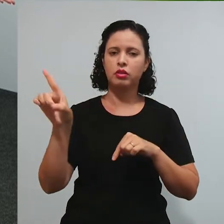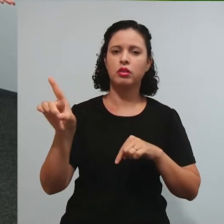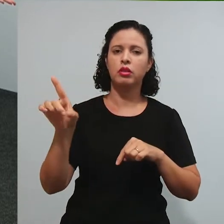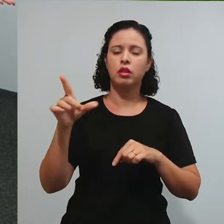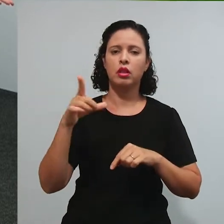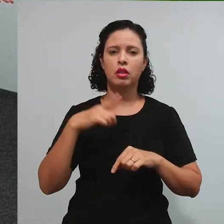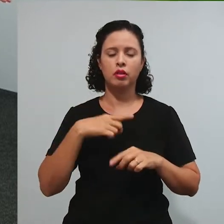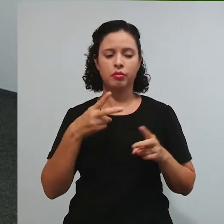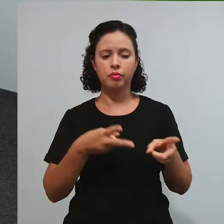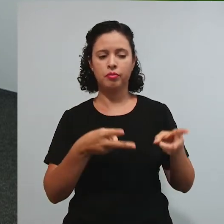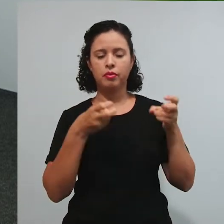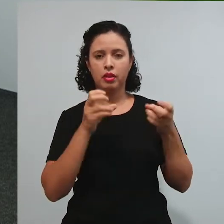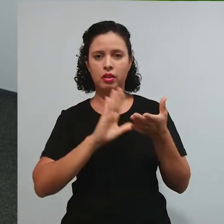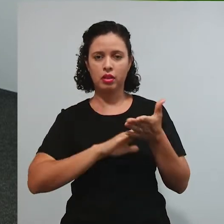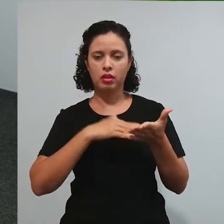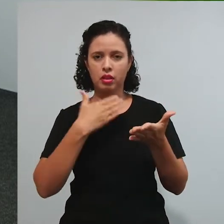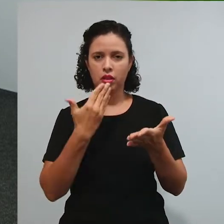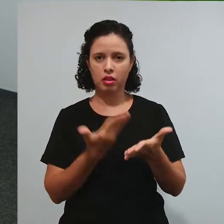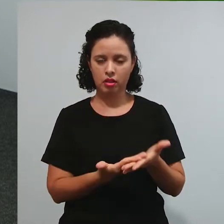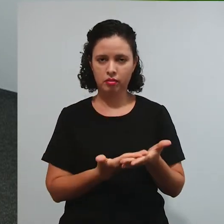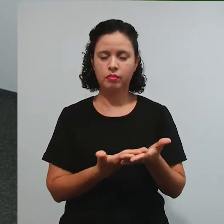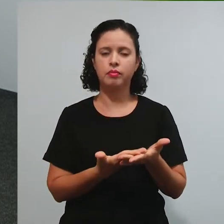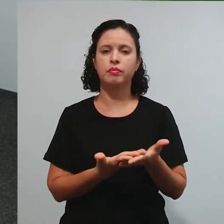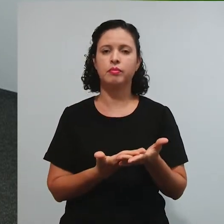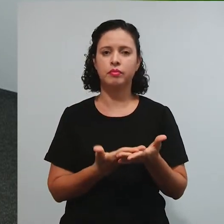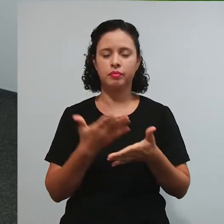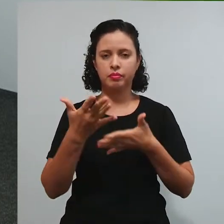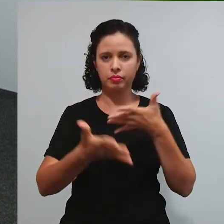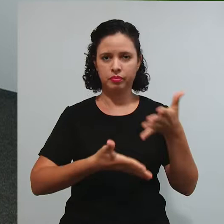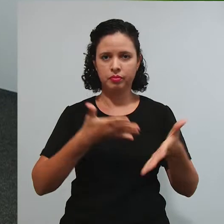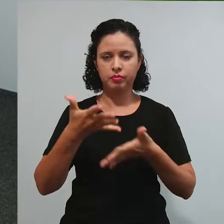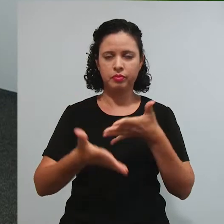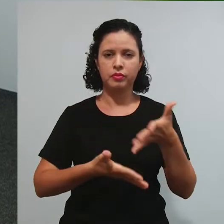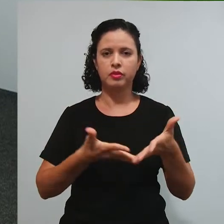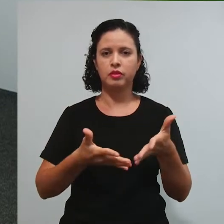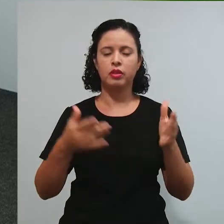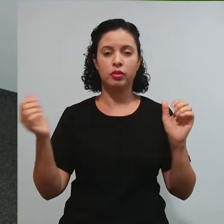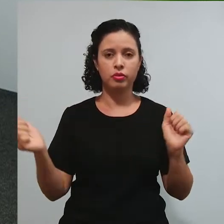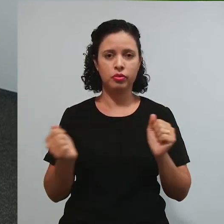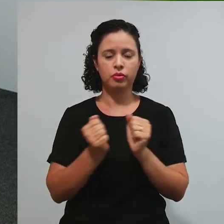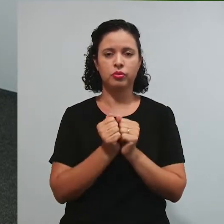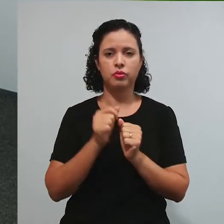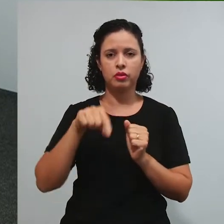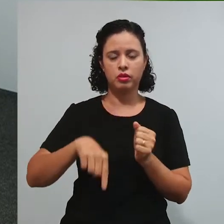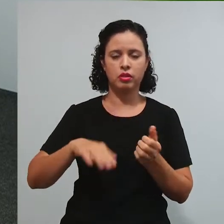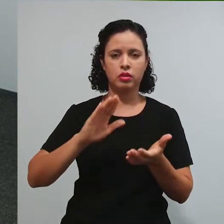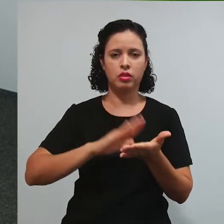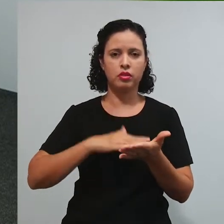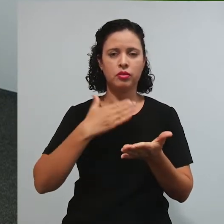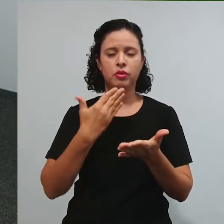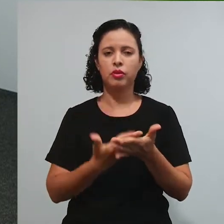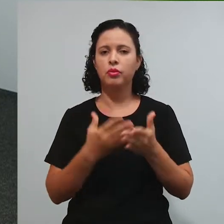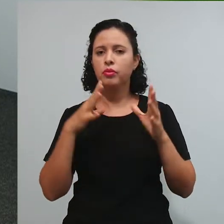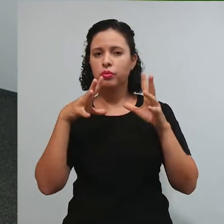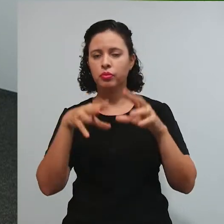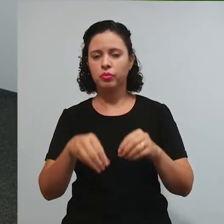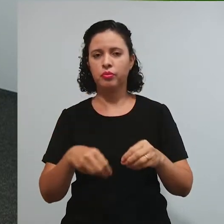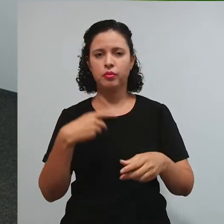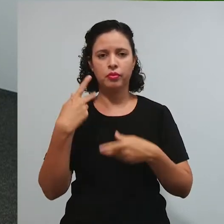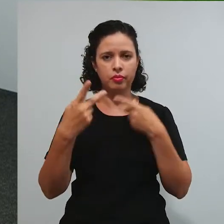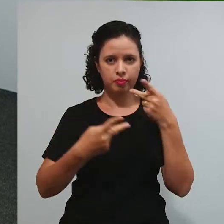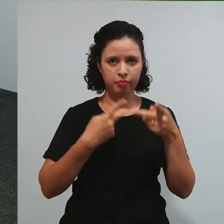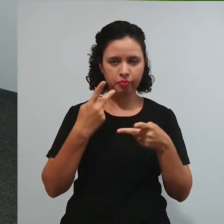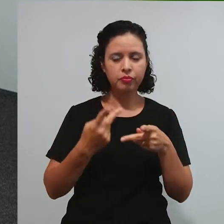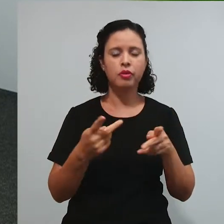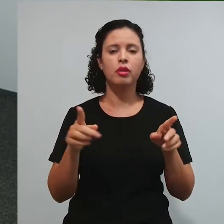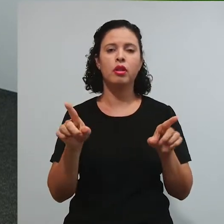você pode acompanhar a nossa intérprete de Libras, né, que vai estar aqui traduzindo tudo que a gente está